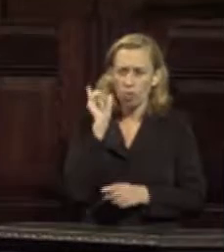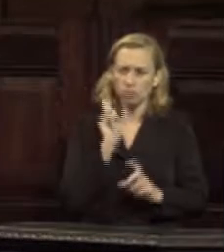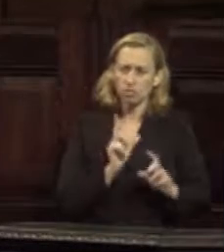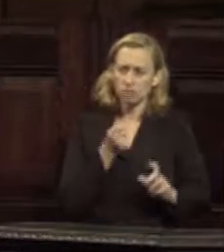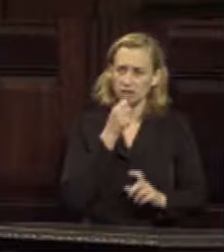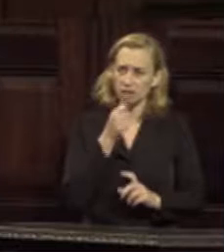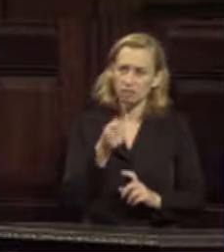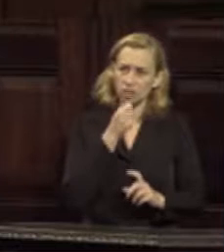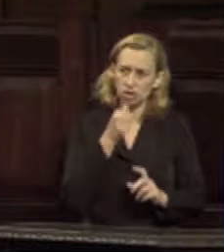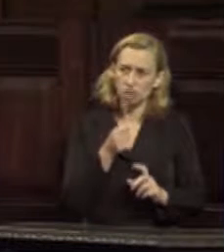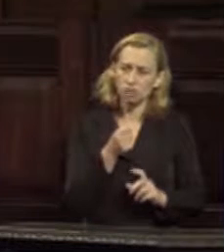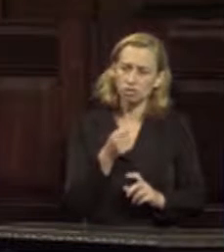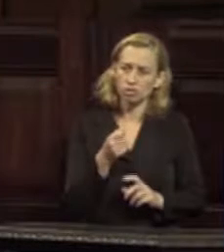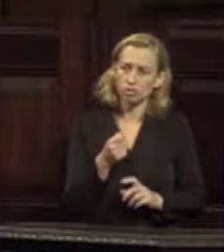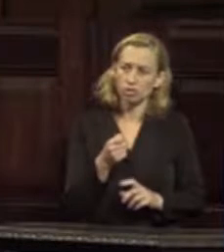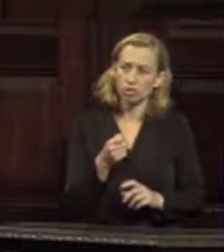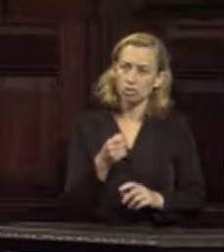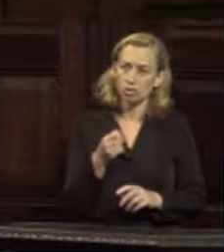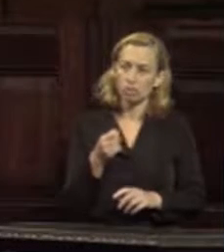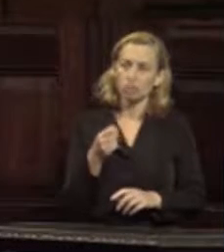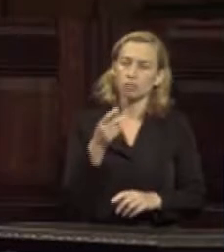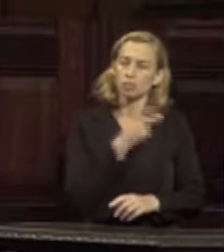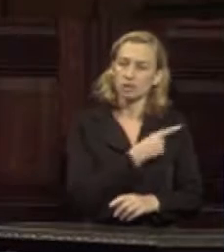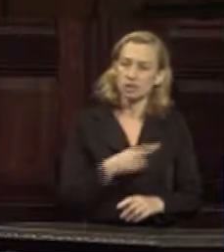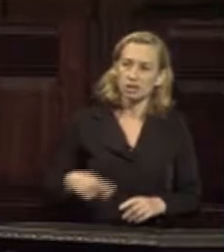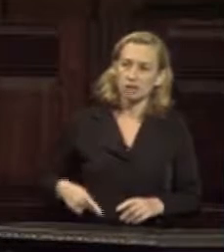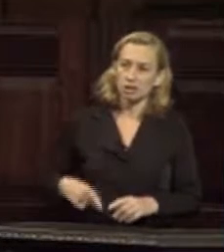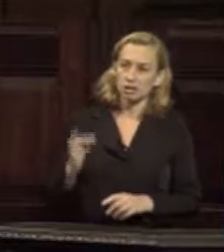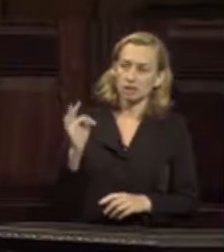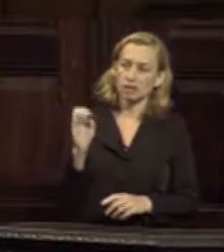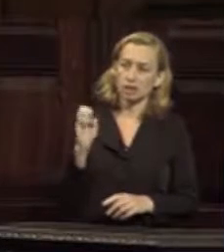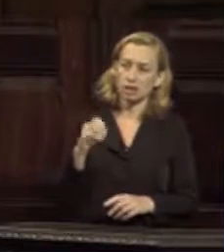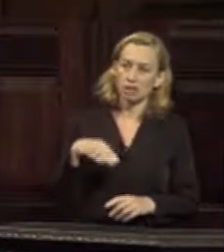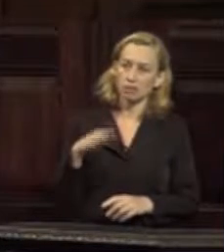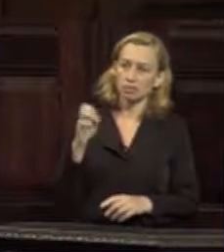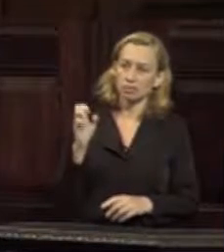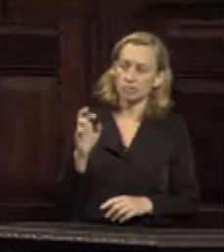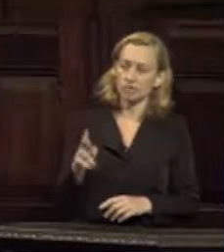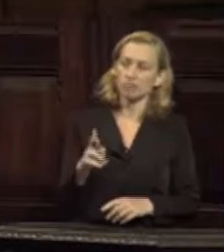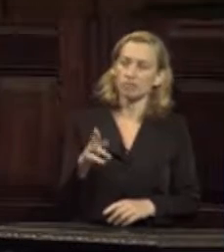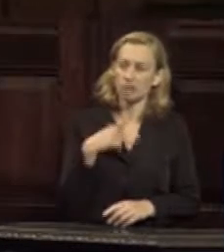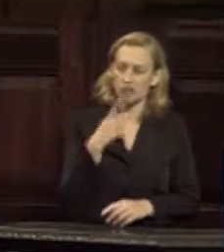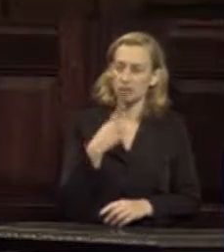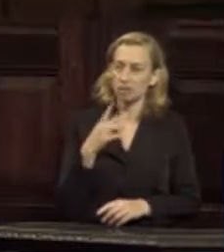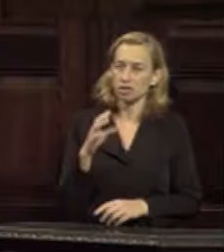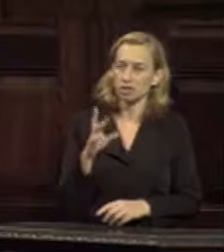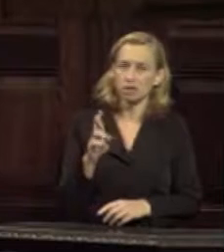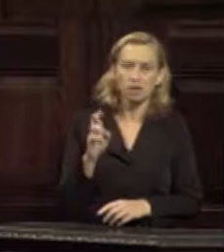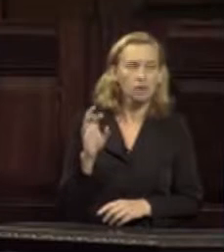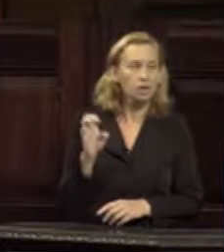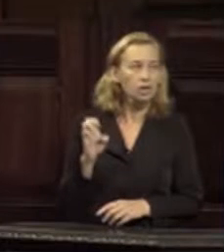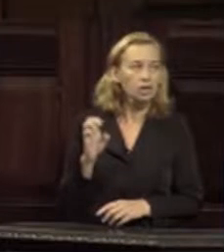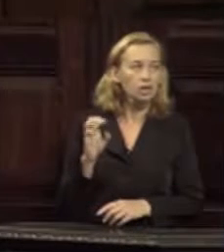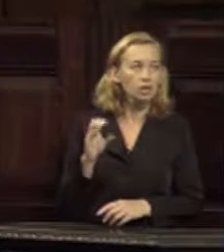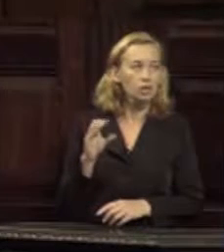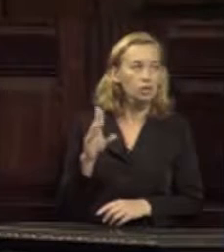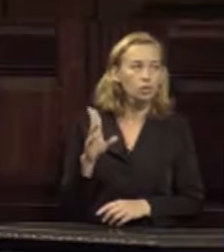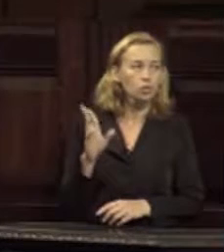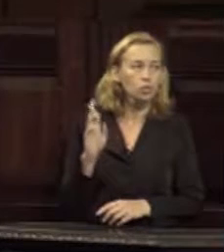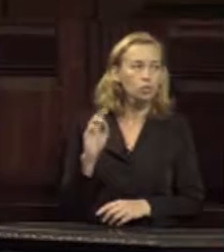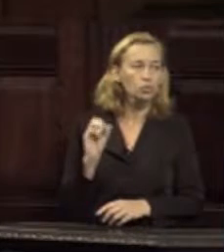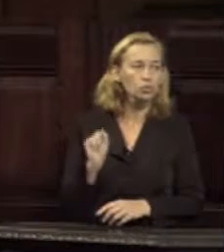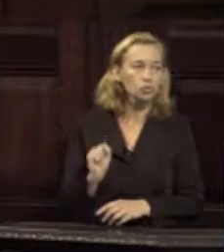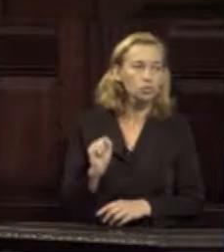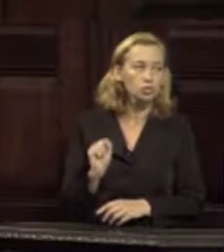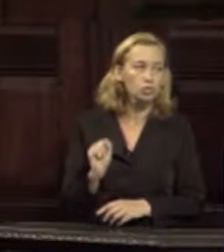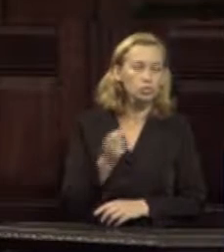do presidente Temer, quando questionado sobre os recursos, o presidente da